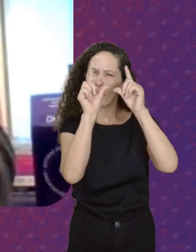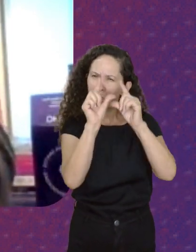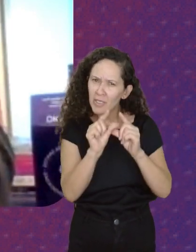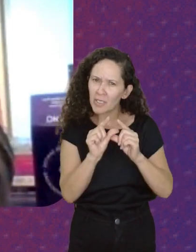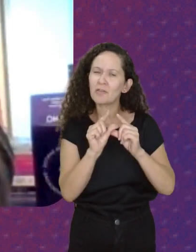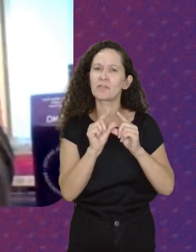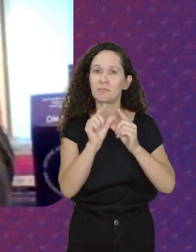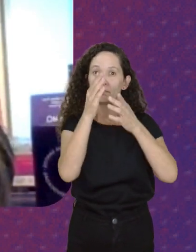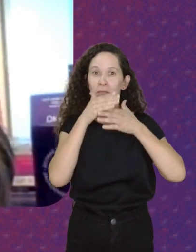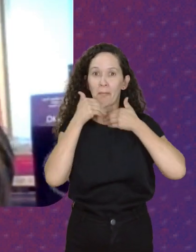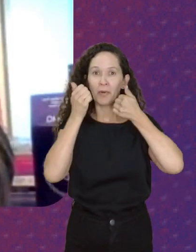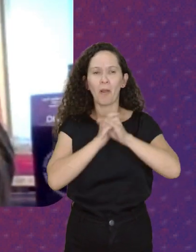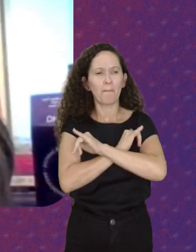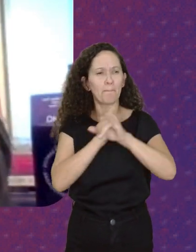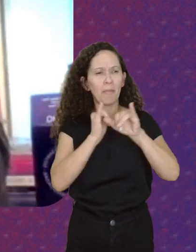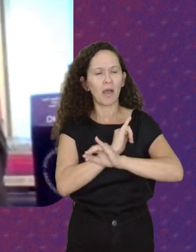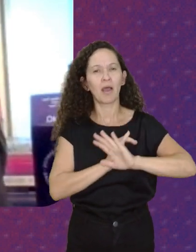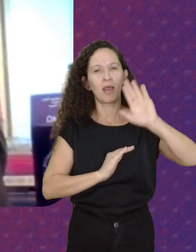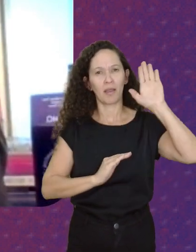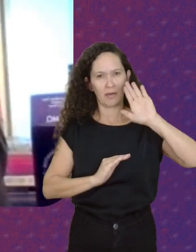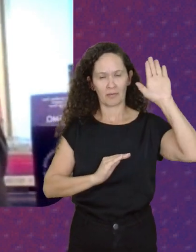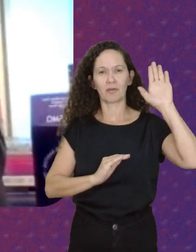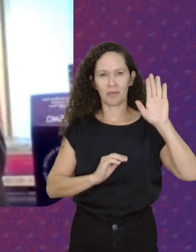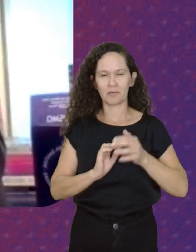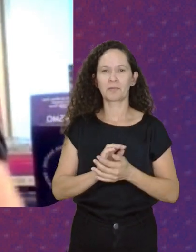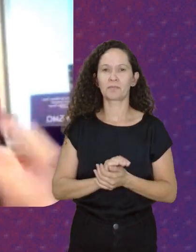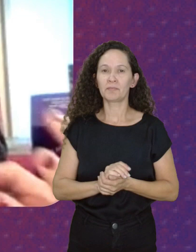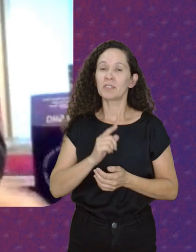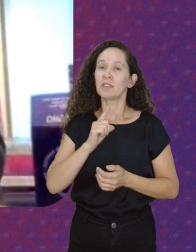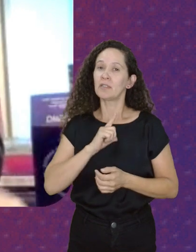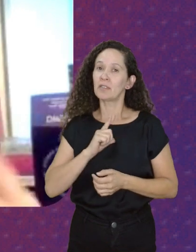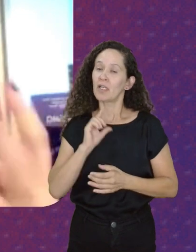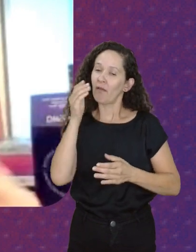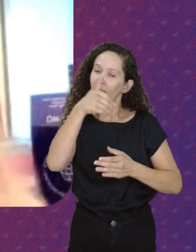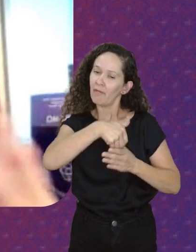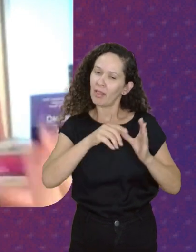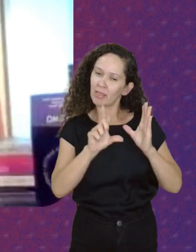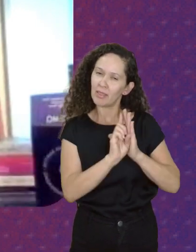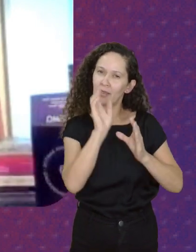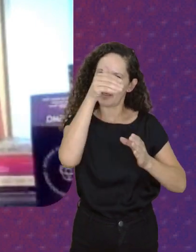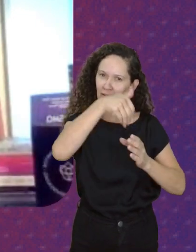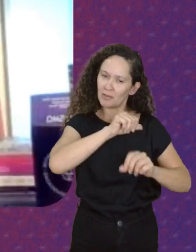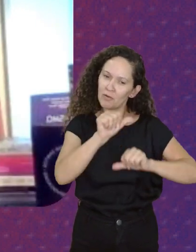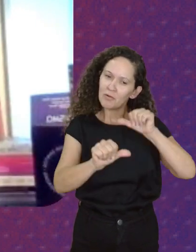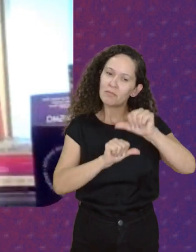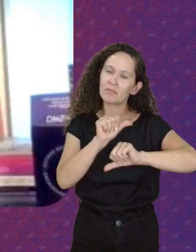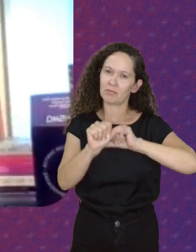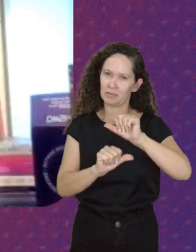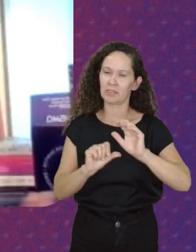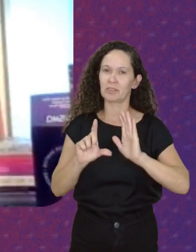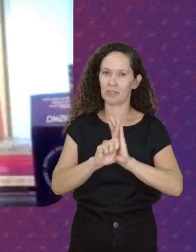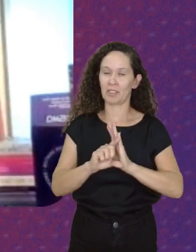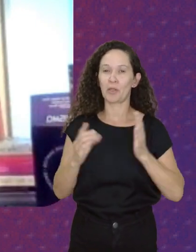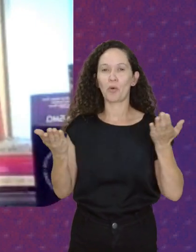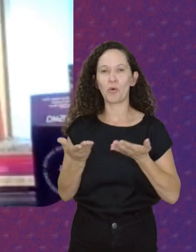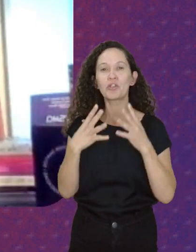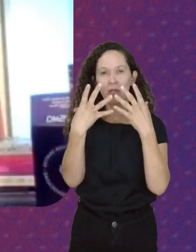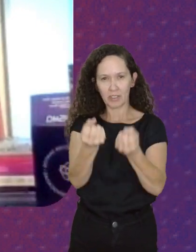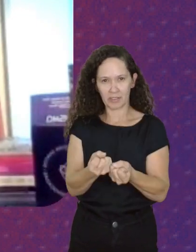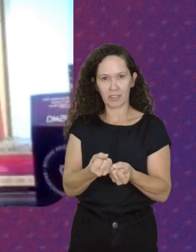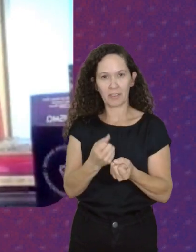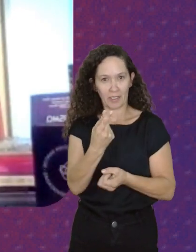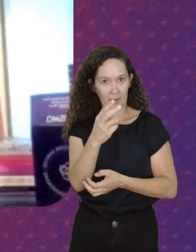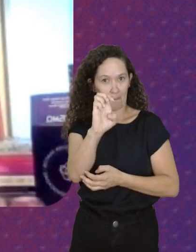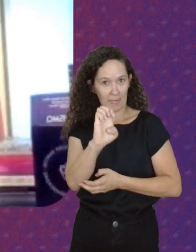gente tem de campanha eleitoral, houve uma alteração na legislação e hoje é permitida a